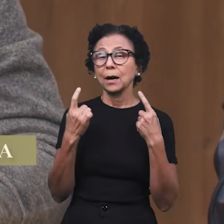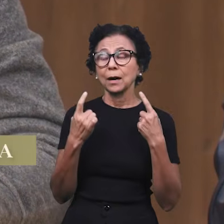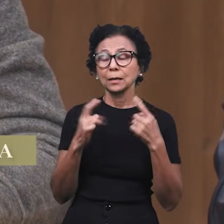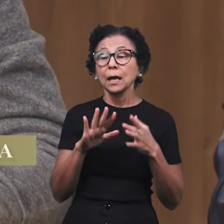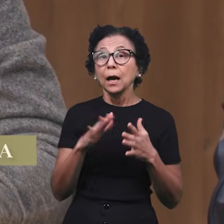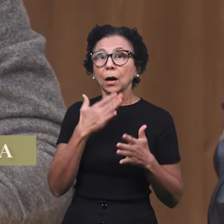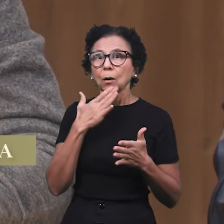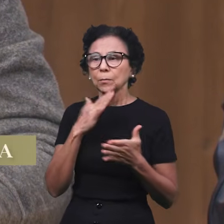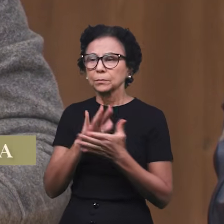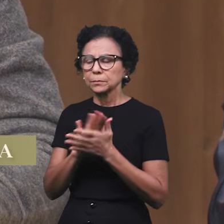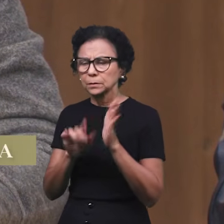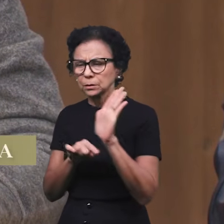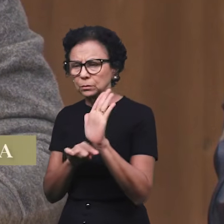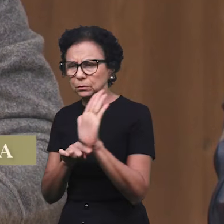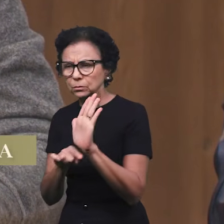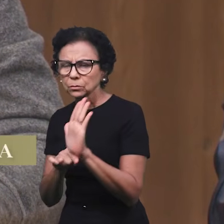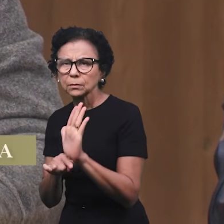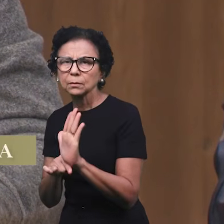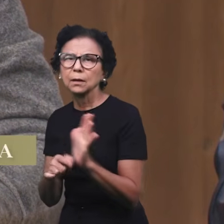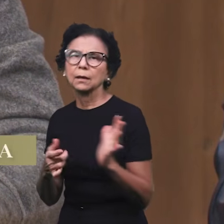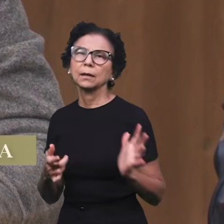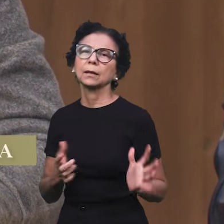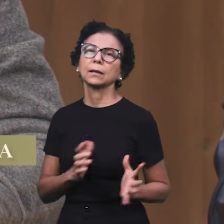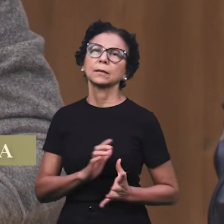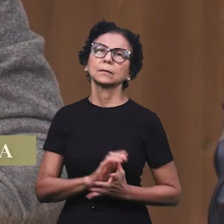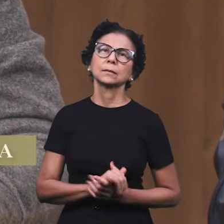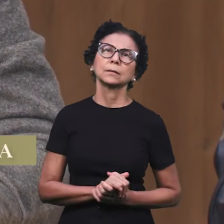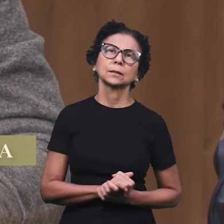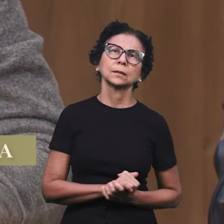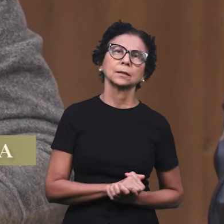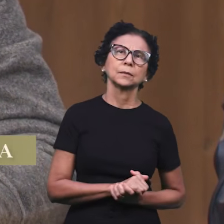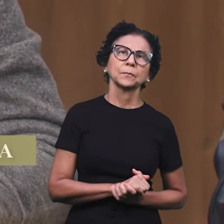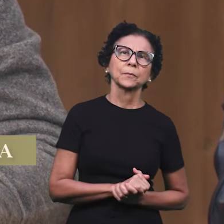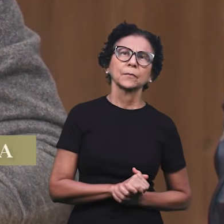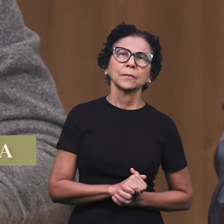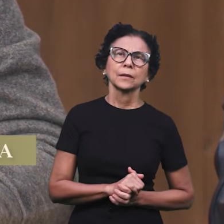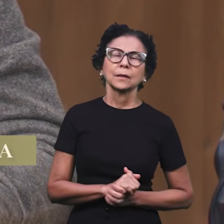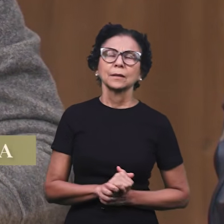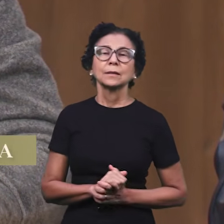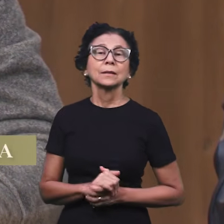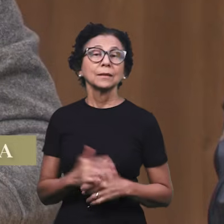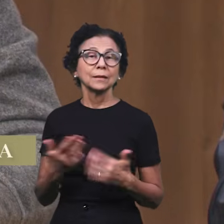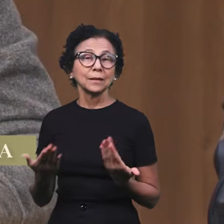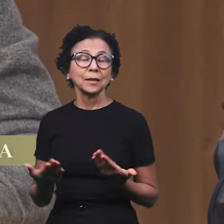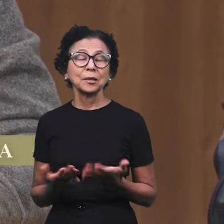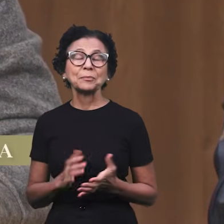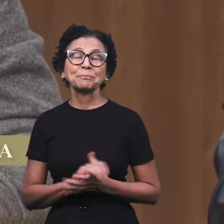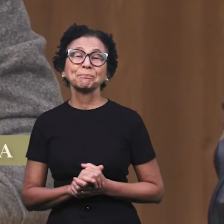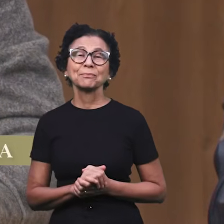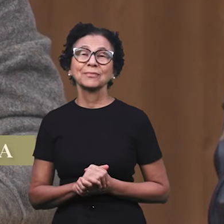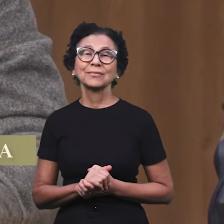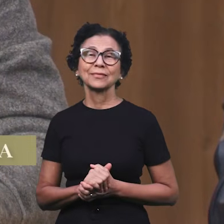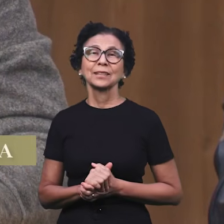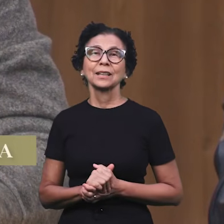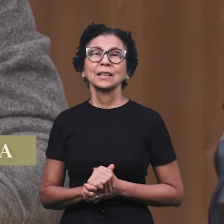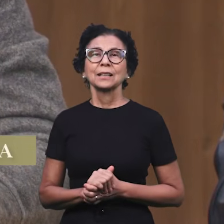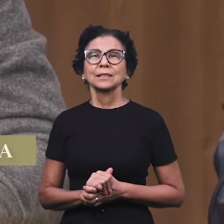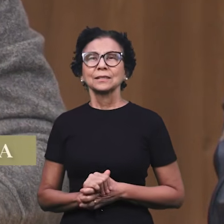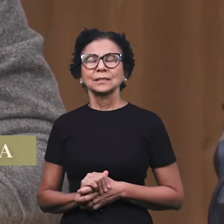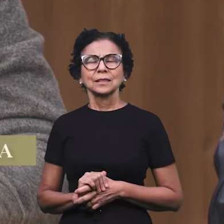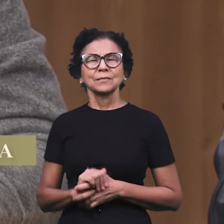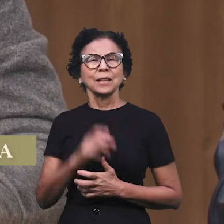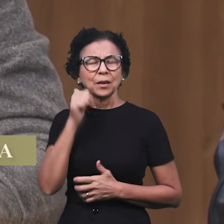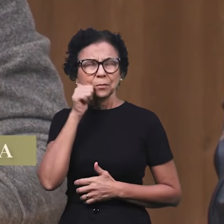família. Quantas mulheres às vezes ali é esse recurso, né? Ela tem ali às vezes o recurso, ela guarda, ela consegue compra algo